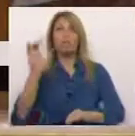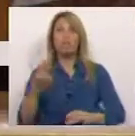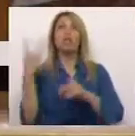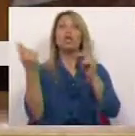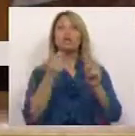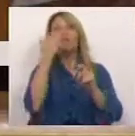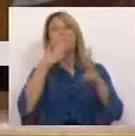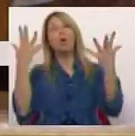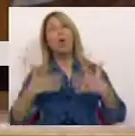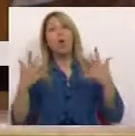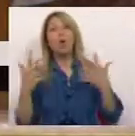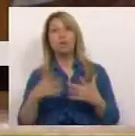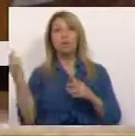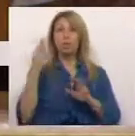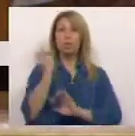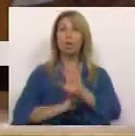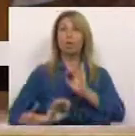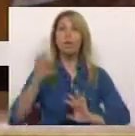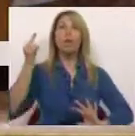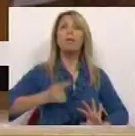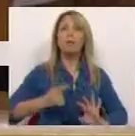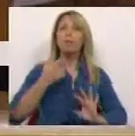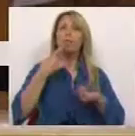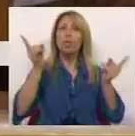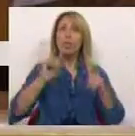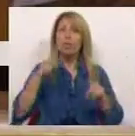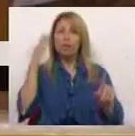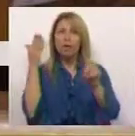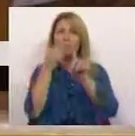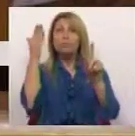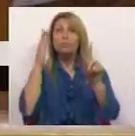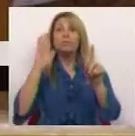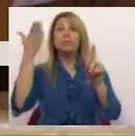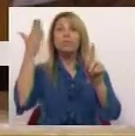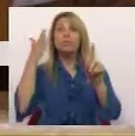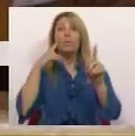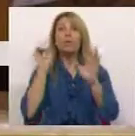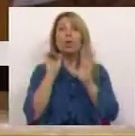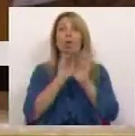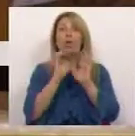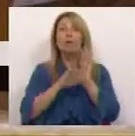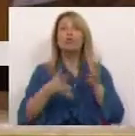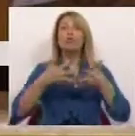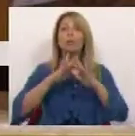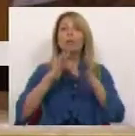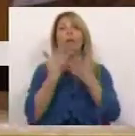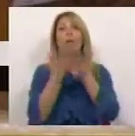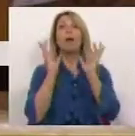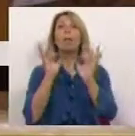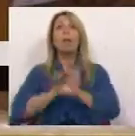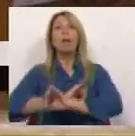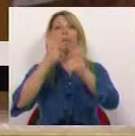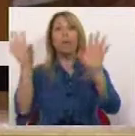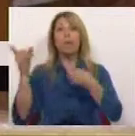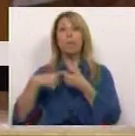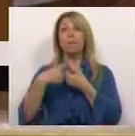discute-se se o orçamento da União Europeia deve ser reorientado, sobretudo ao nível dos fundos estruturais, para favorecer, claro, as